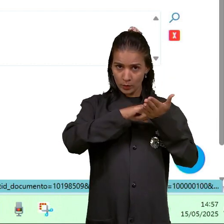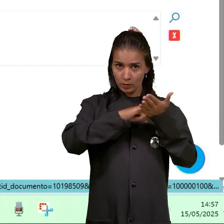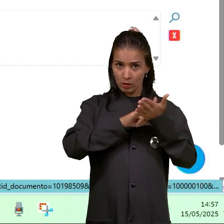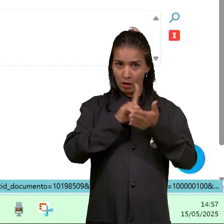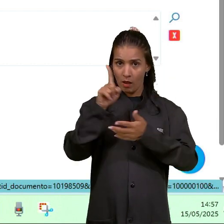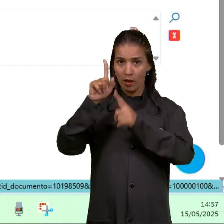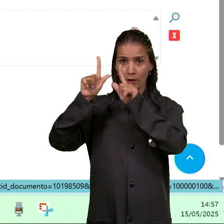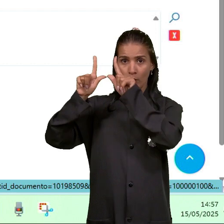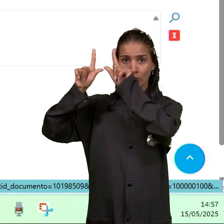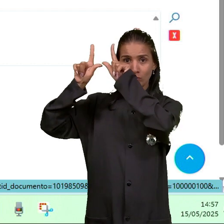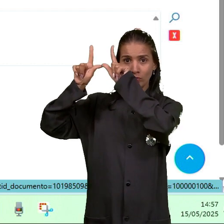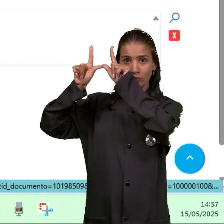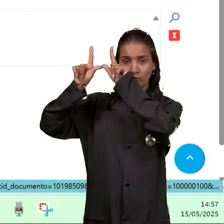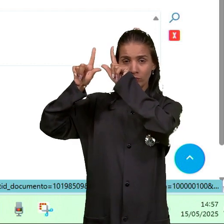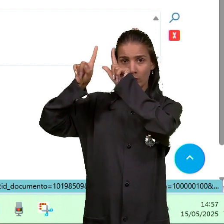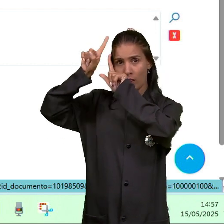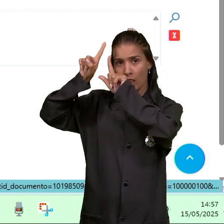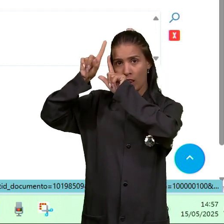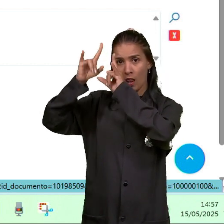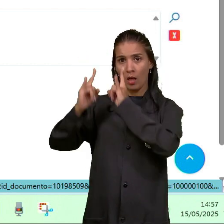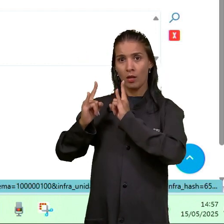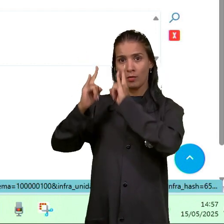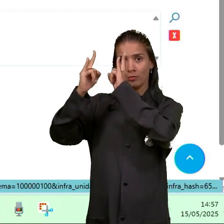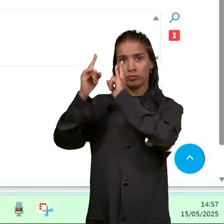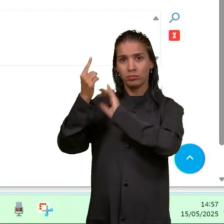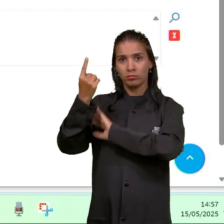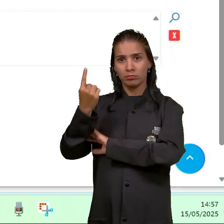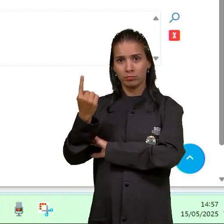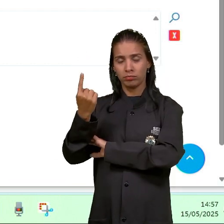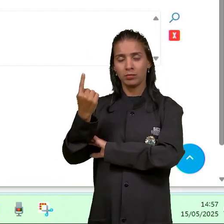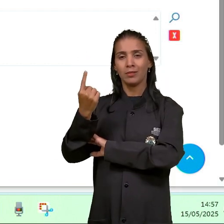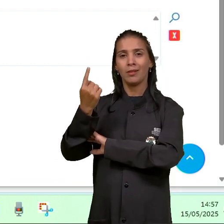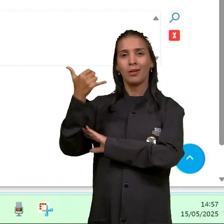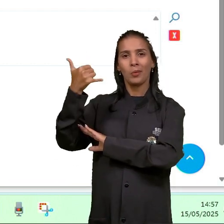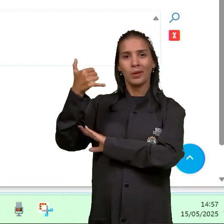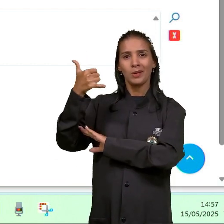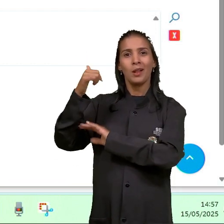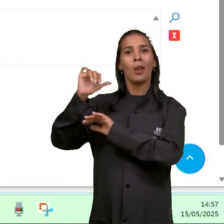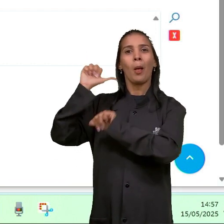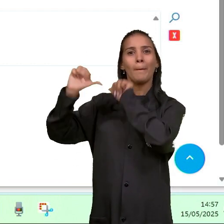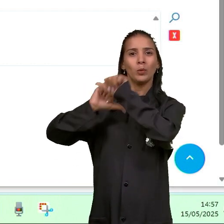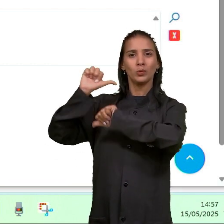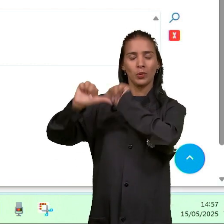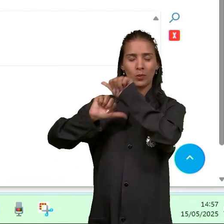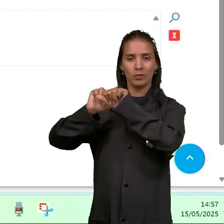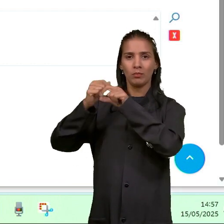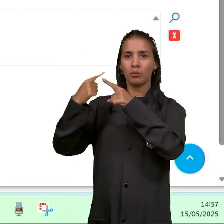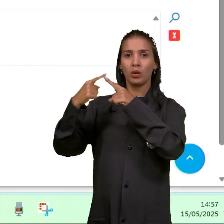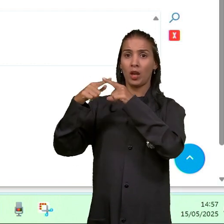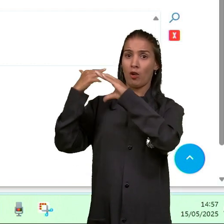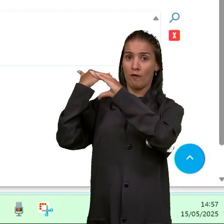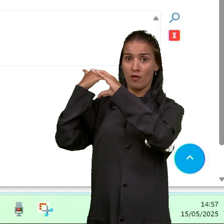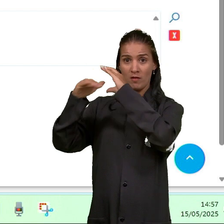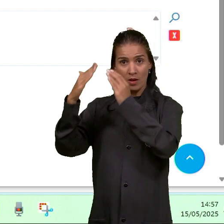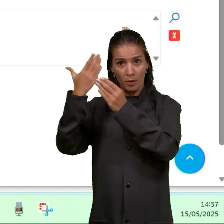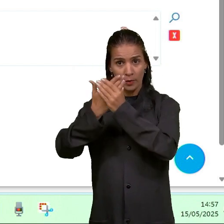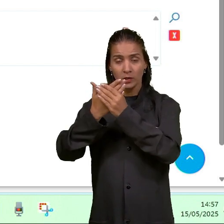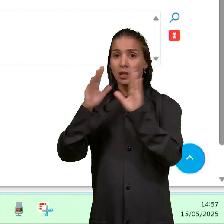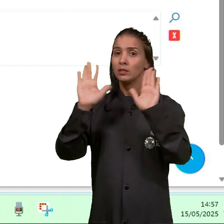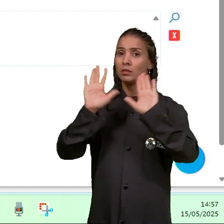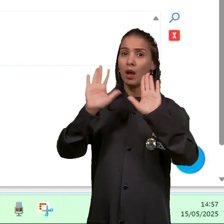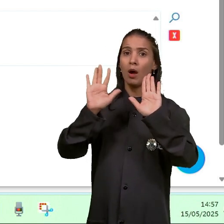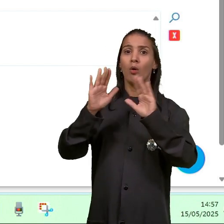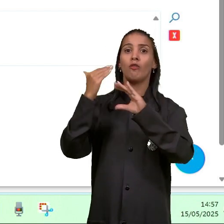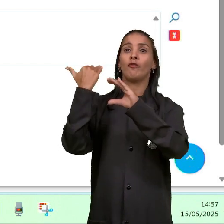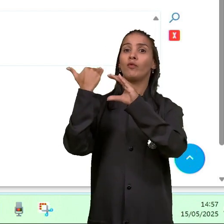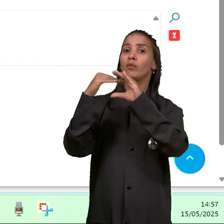ó. Eu não vou mandar um processo, eu vou mandar esse documento, tá? Que aquela pessoa, aquele particular, aquela empresa, aquela pessoa que está